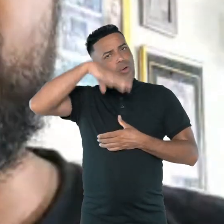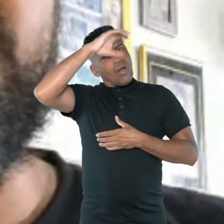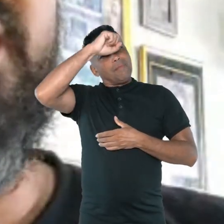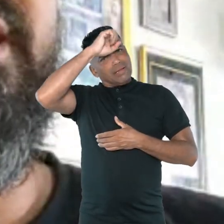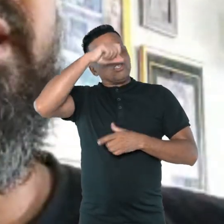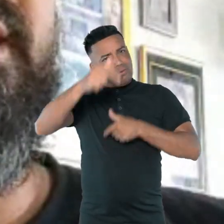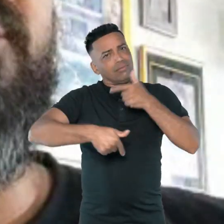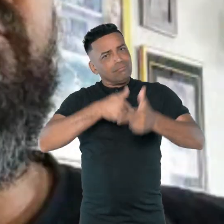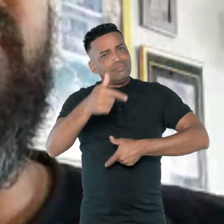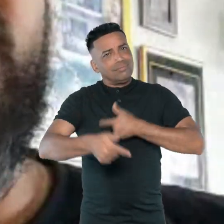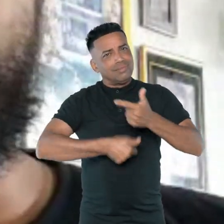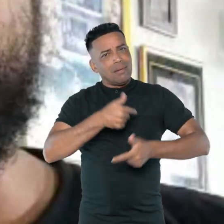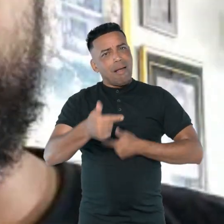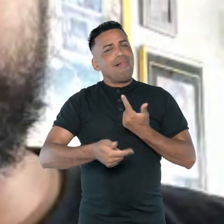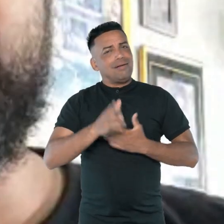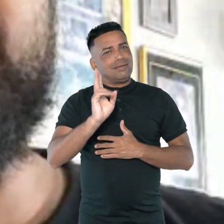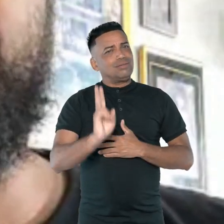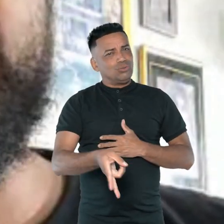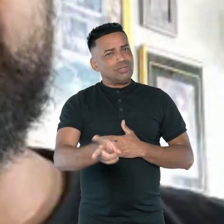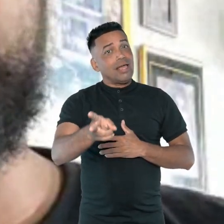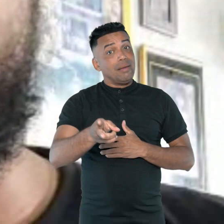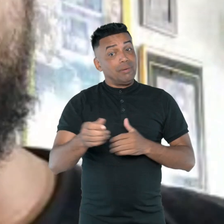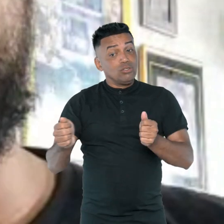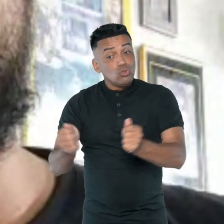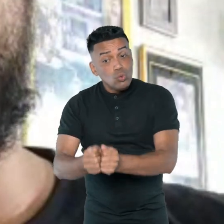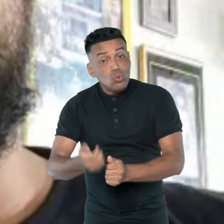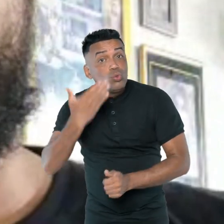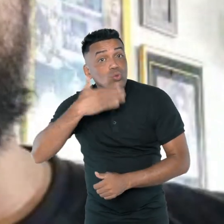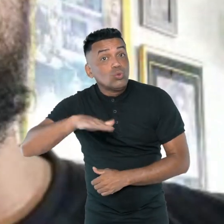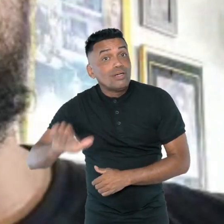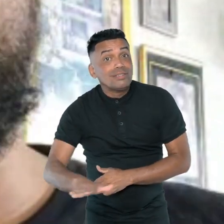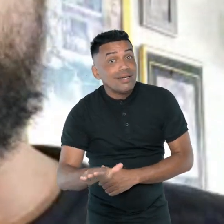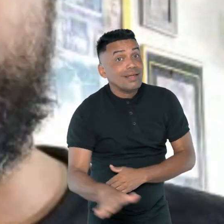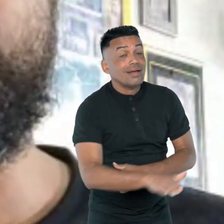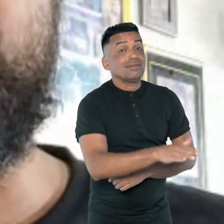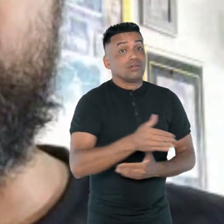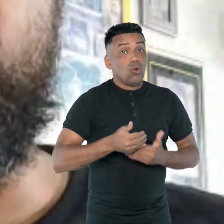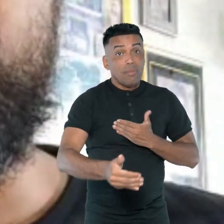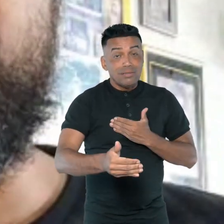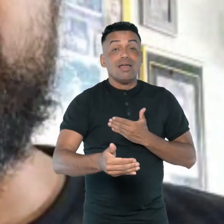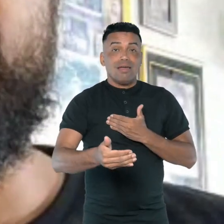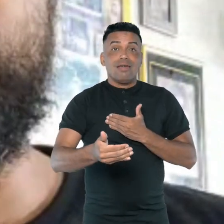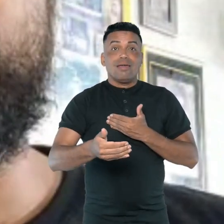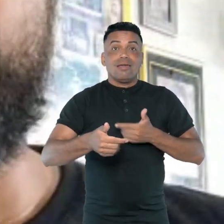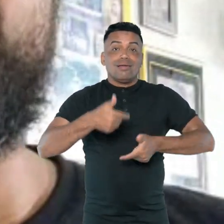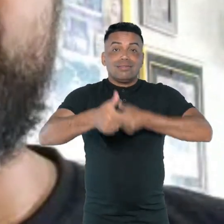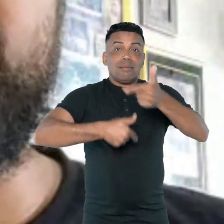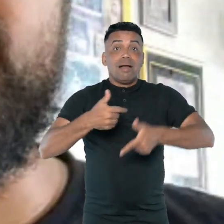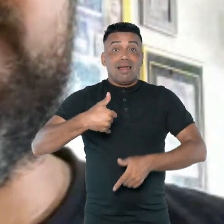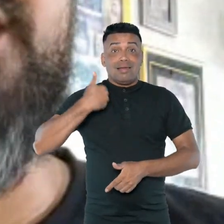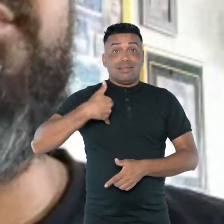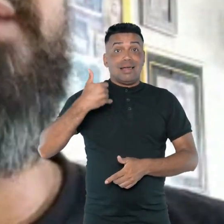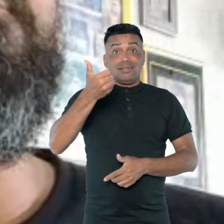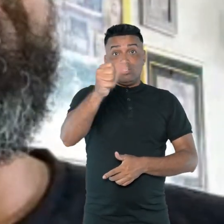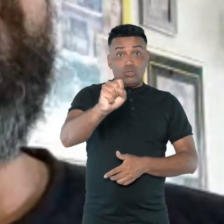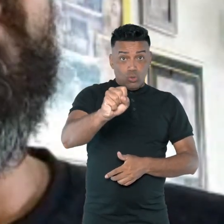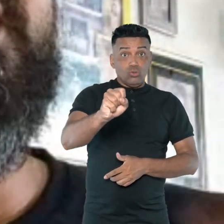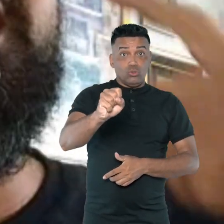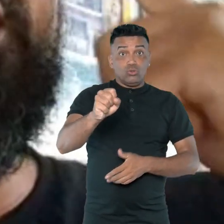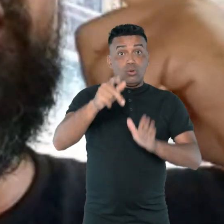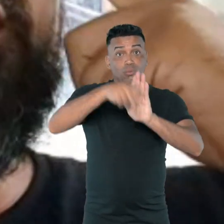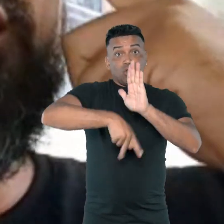trabalhando mesmo com as crianças, né? Eu iniciei aos 18 anos dando aula em projeto socioassistencial,